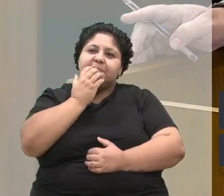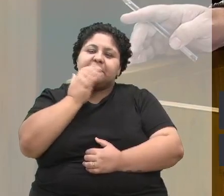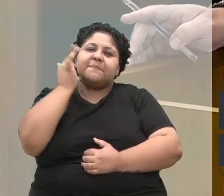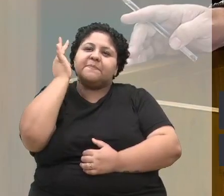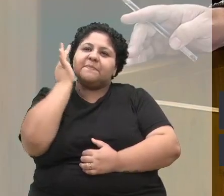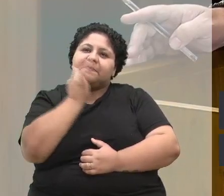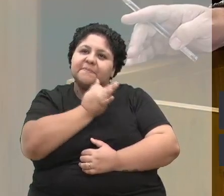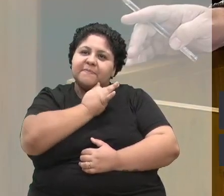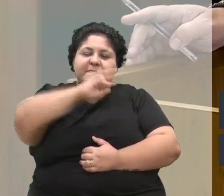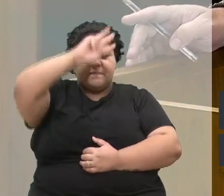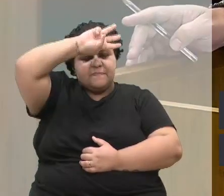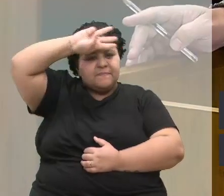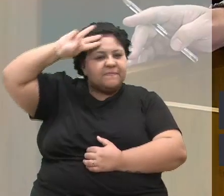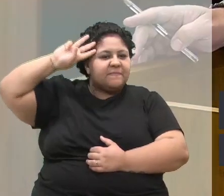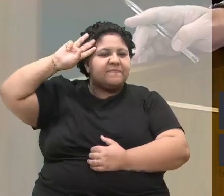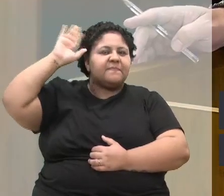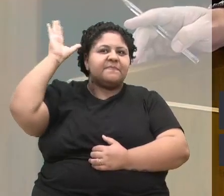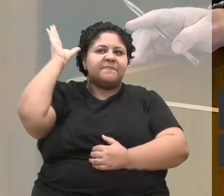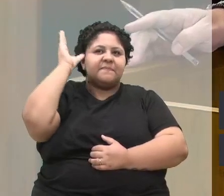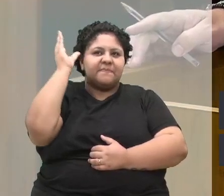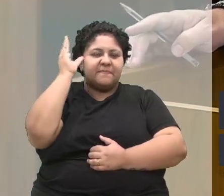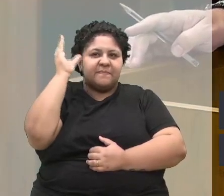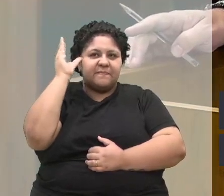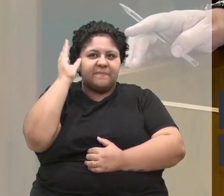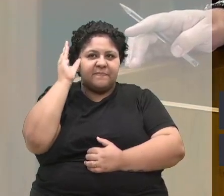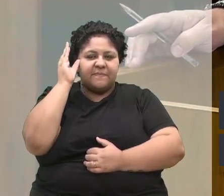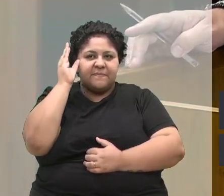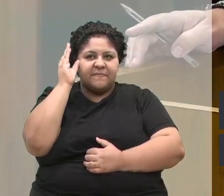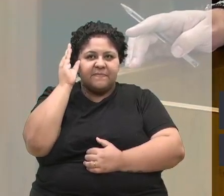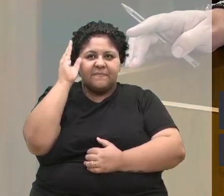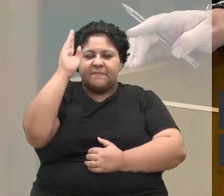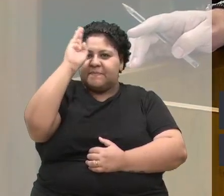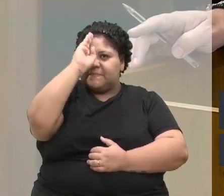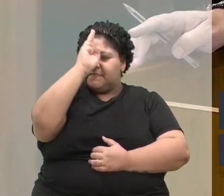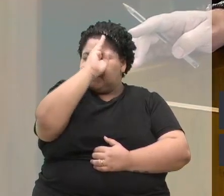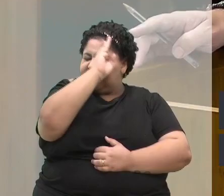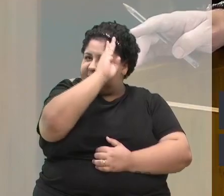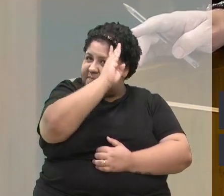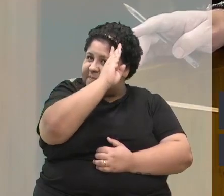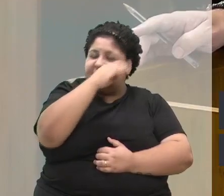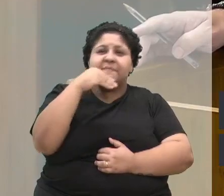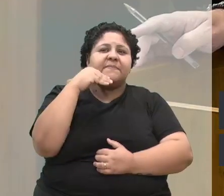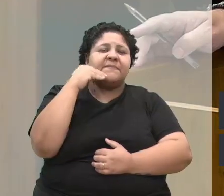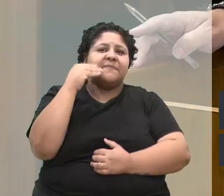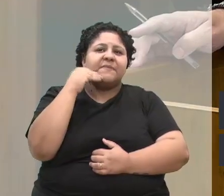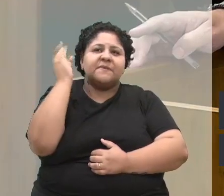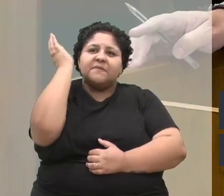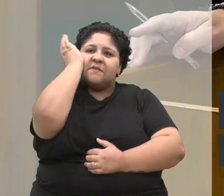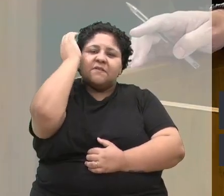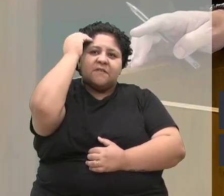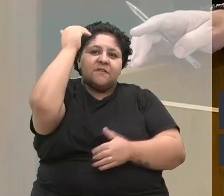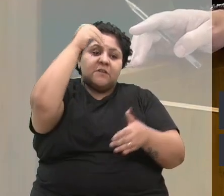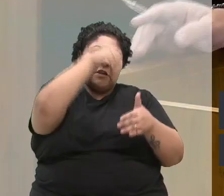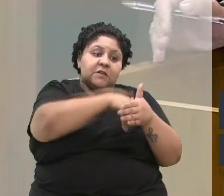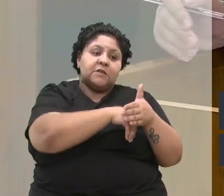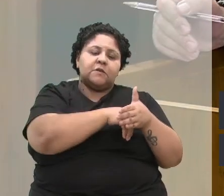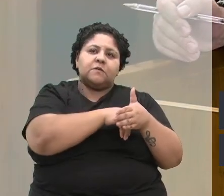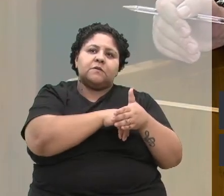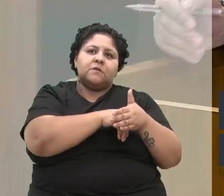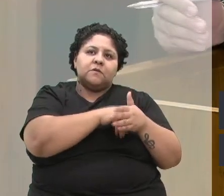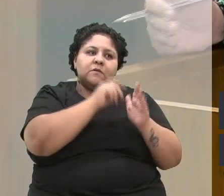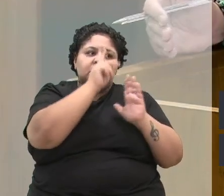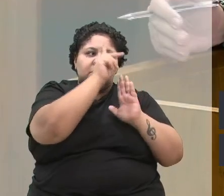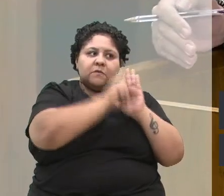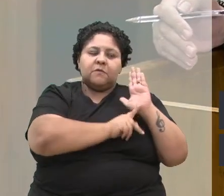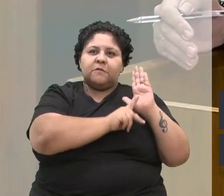vereador Cadori, vereador Felipe, Marisol, que votaram a favor do